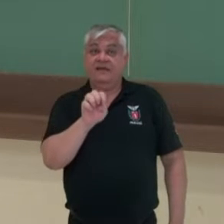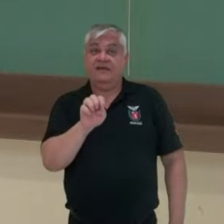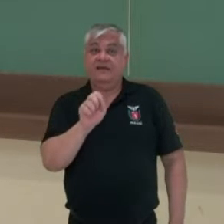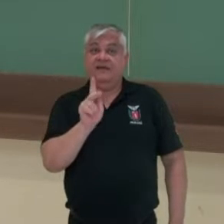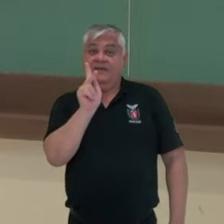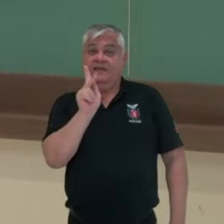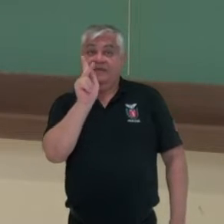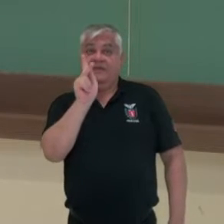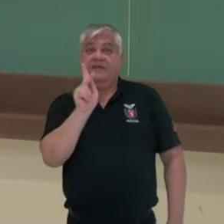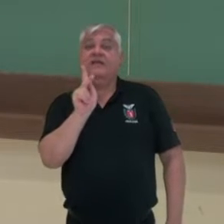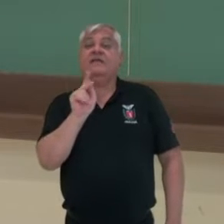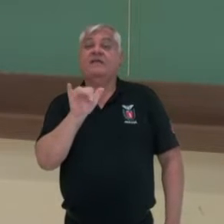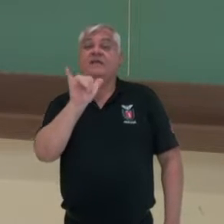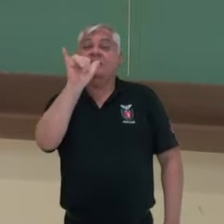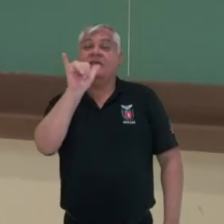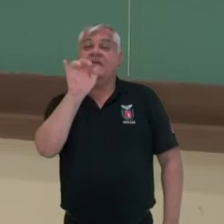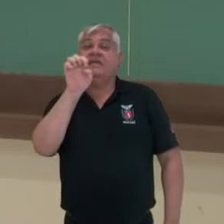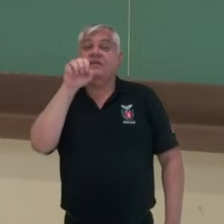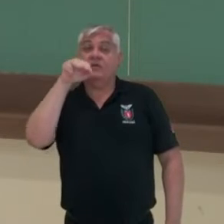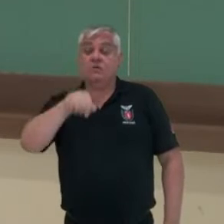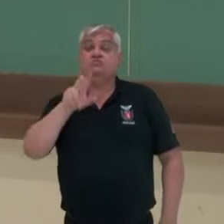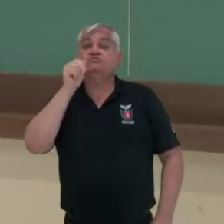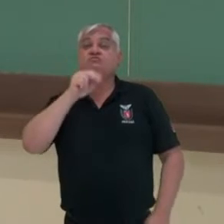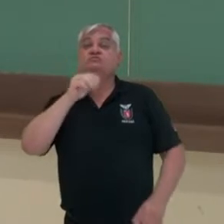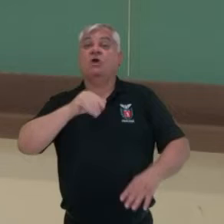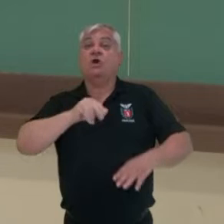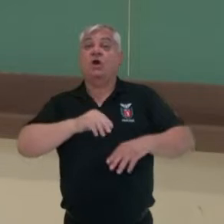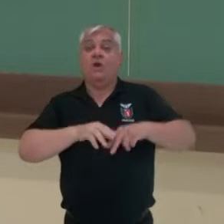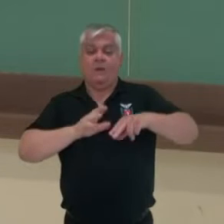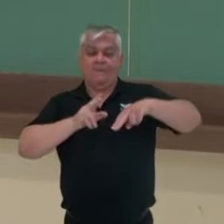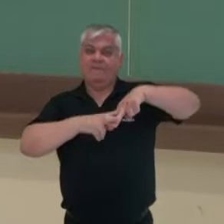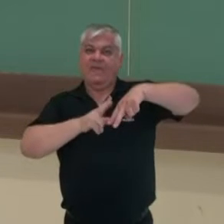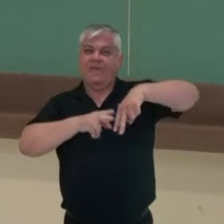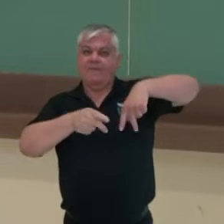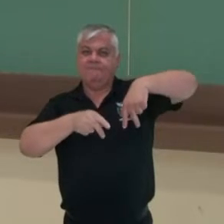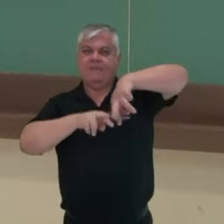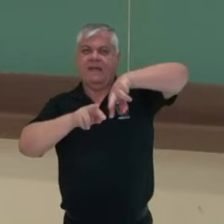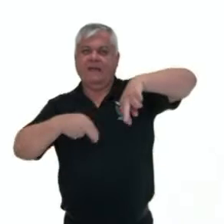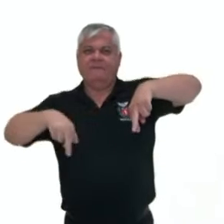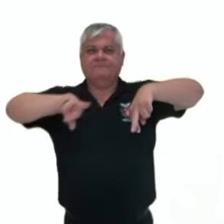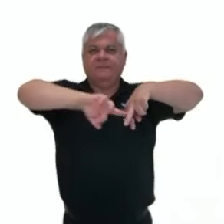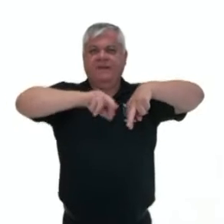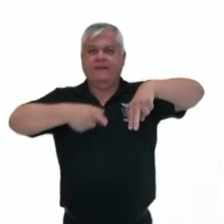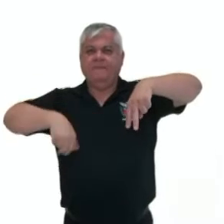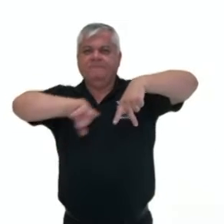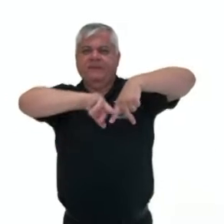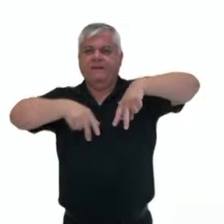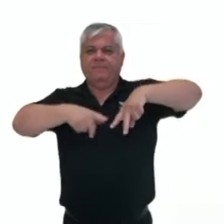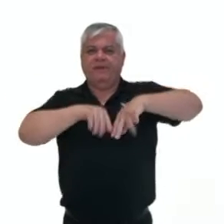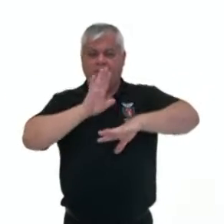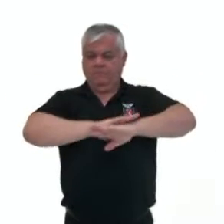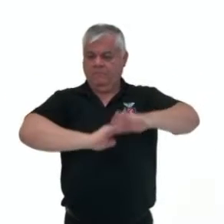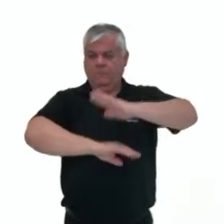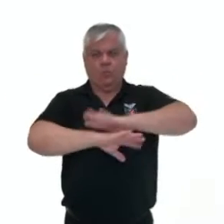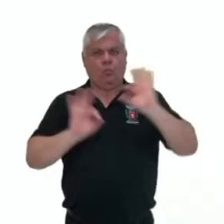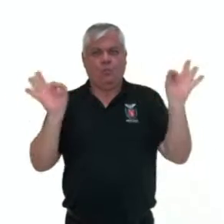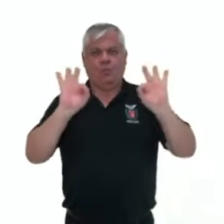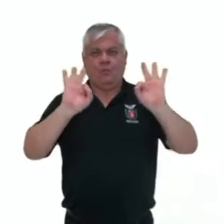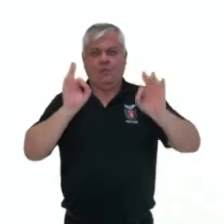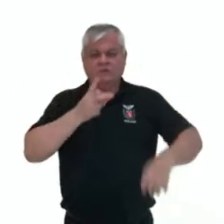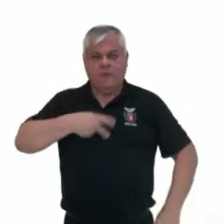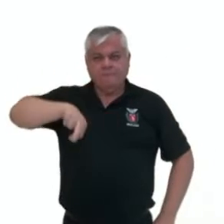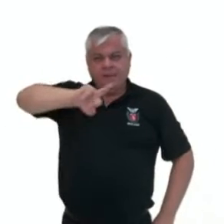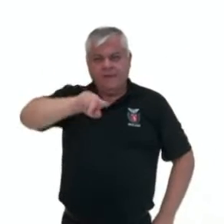pés e as pernas, então só pode utilizar pé e perna. Os aldeões competiam nas festividades, então quando tinha uma festividade,